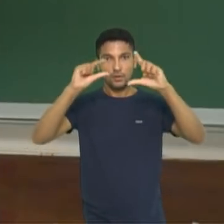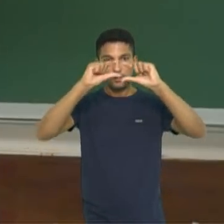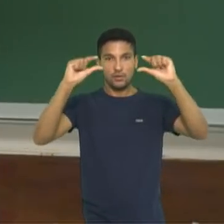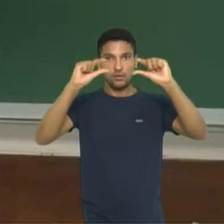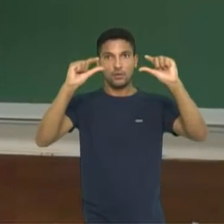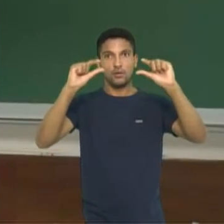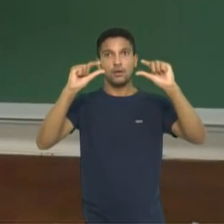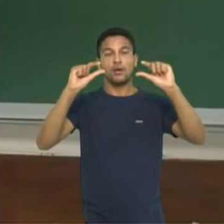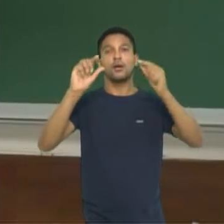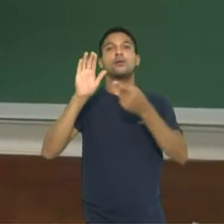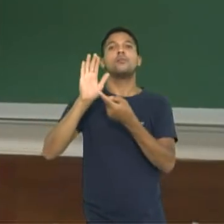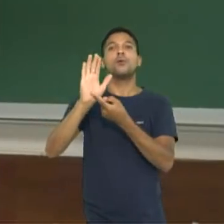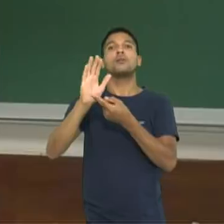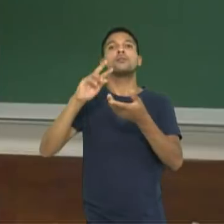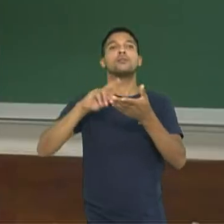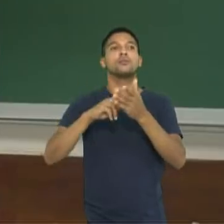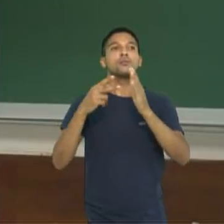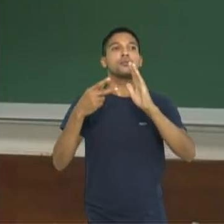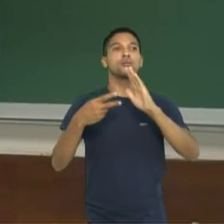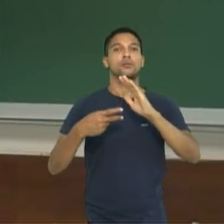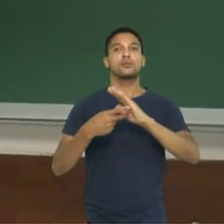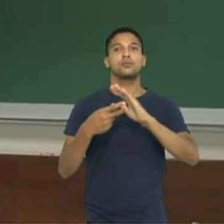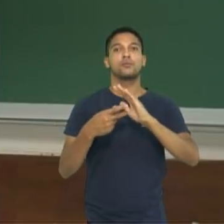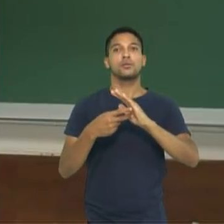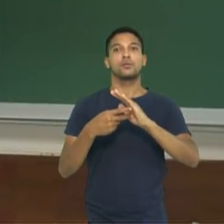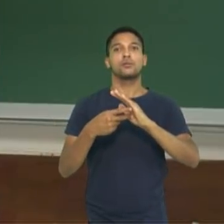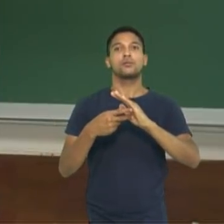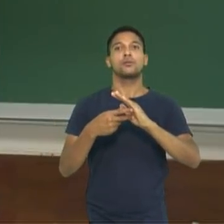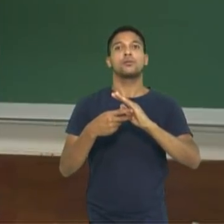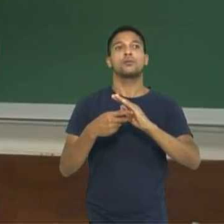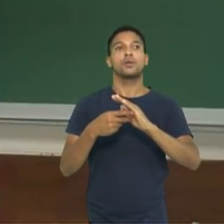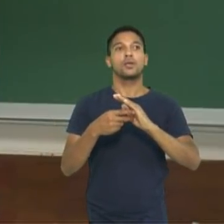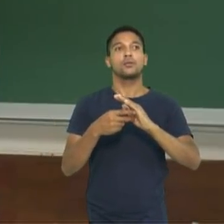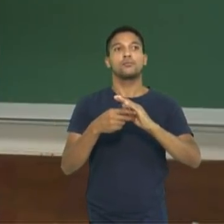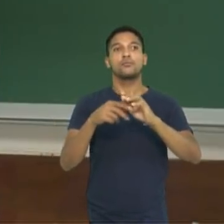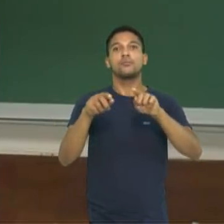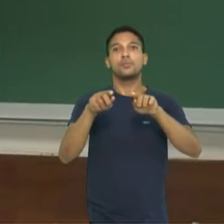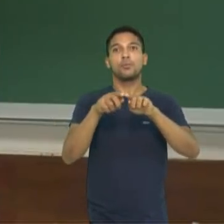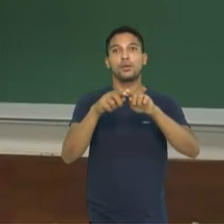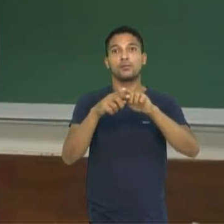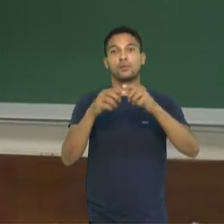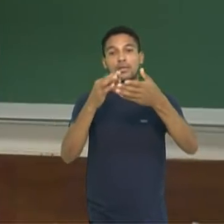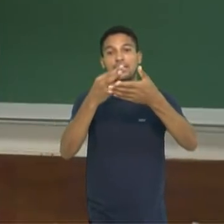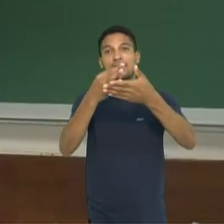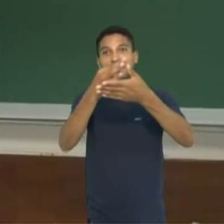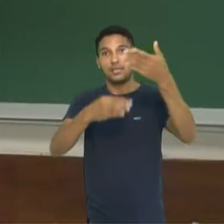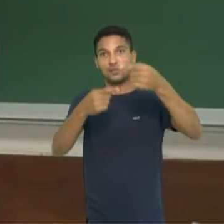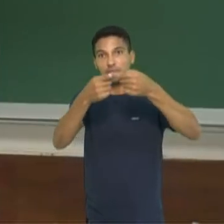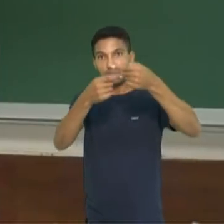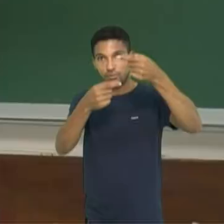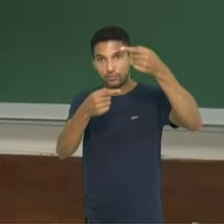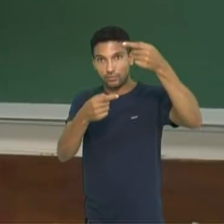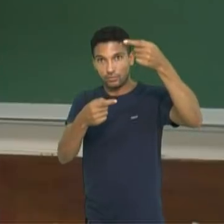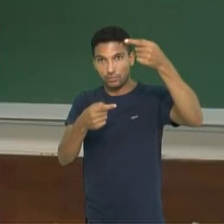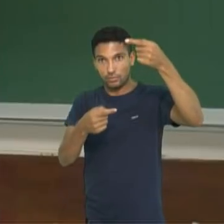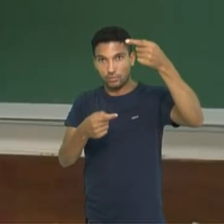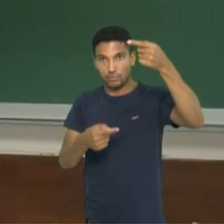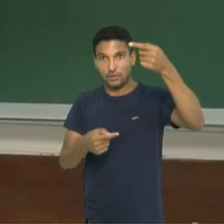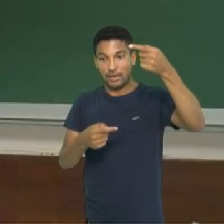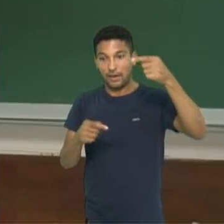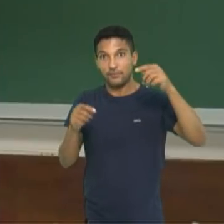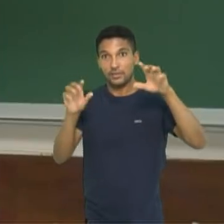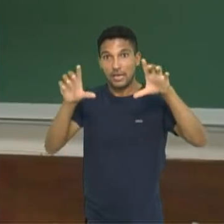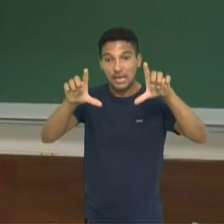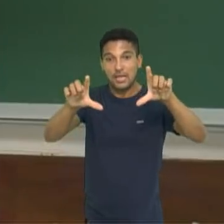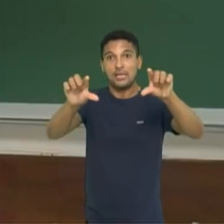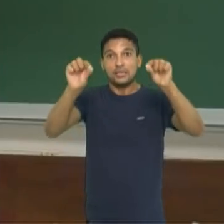pedaço dessa reportagem, desse texto foi omitido, né, não está aqui. Né, por conta de que a gente tem que selecionar só o que interessa